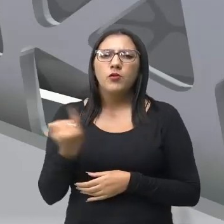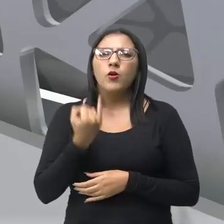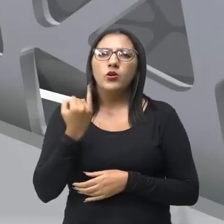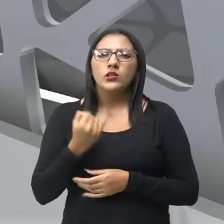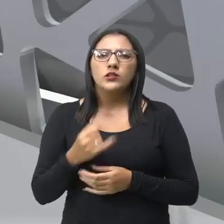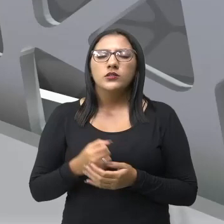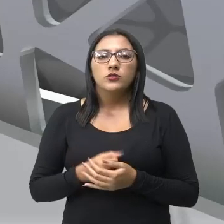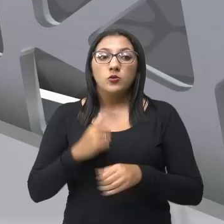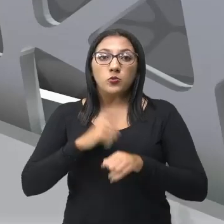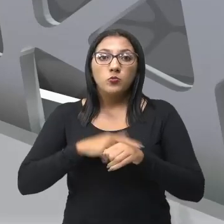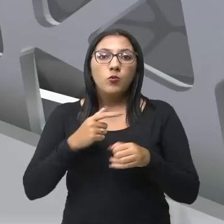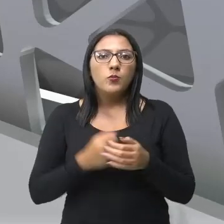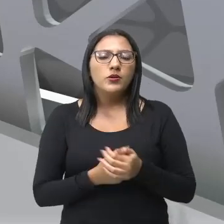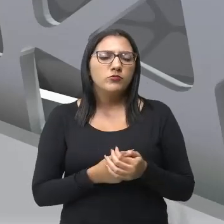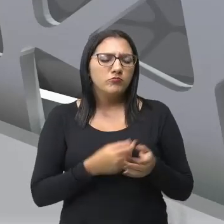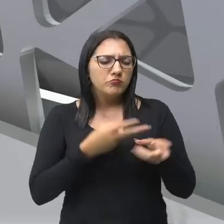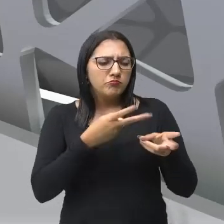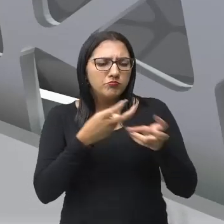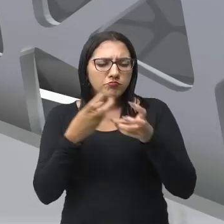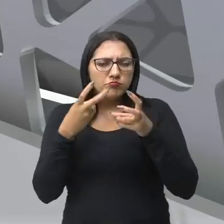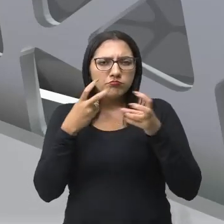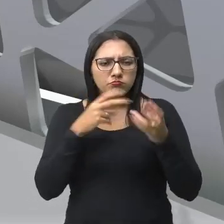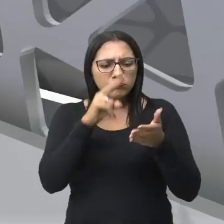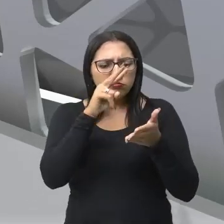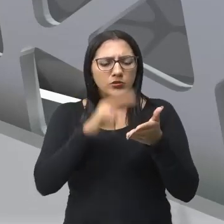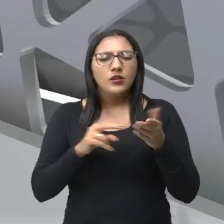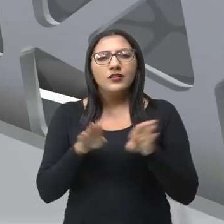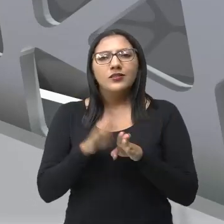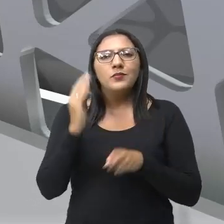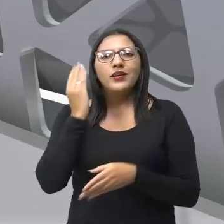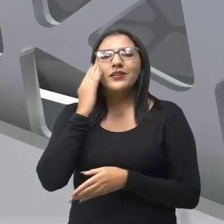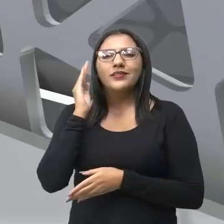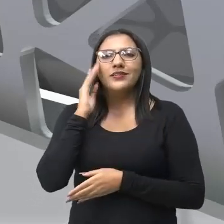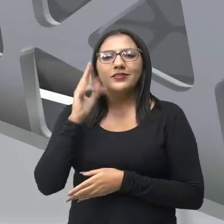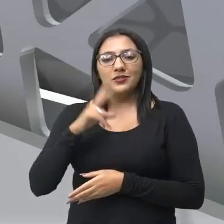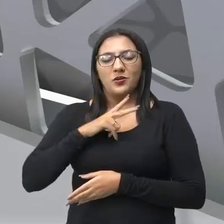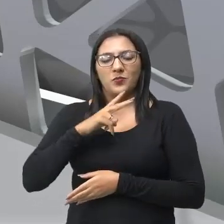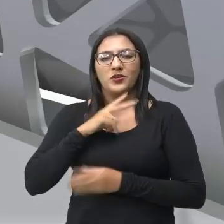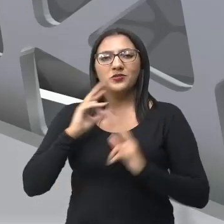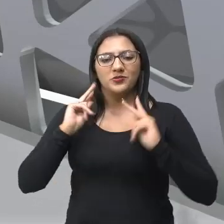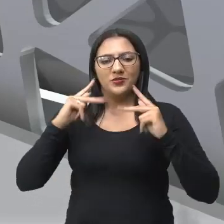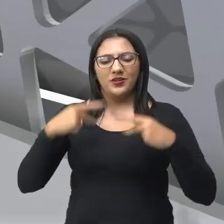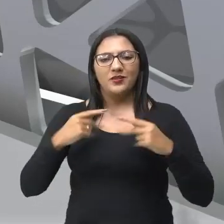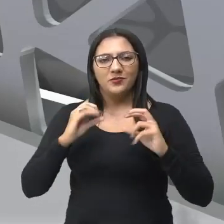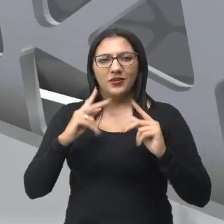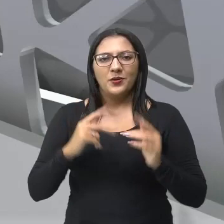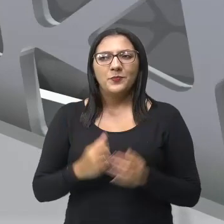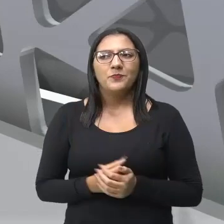momento da interpretação, para a produção de resumos, ou seja, para a sua compreensão também.